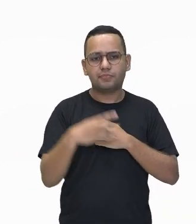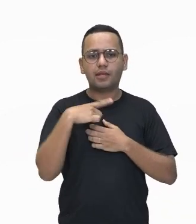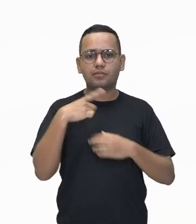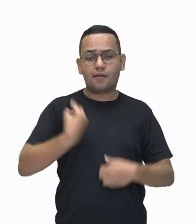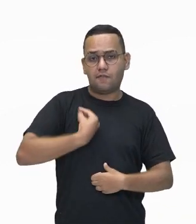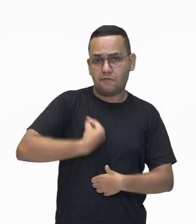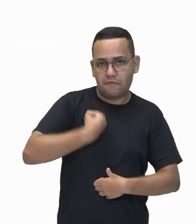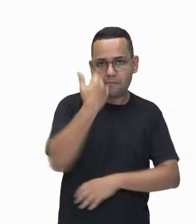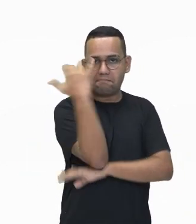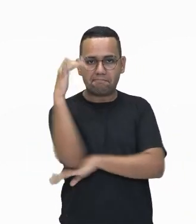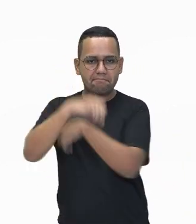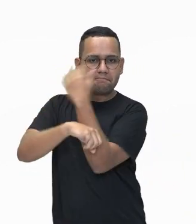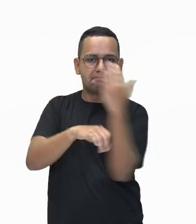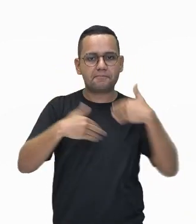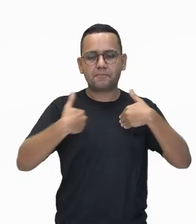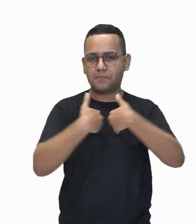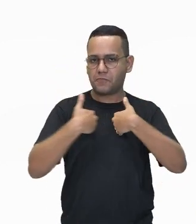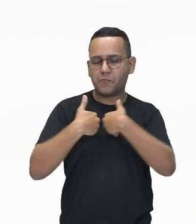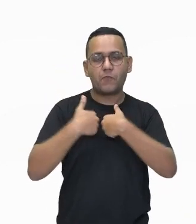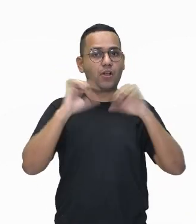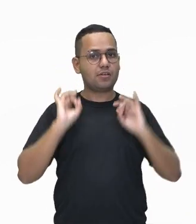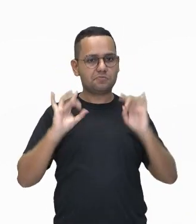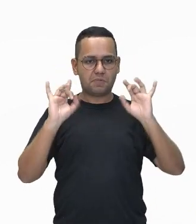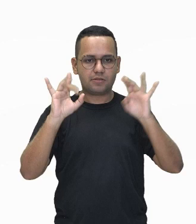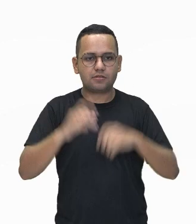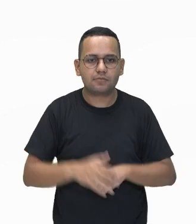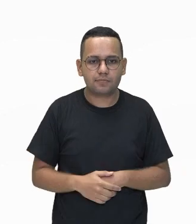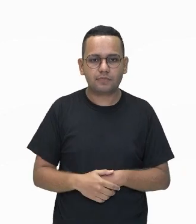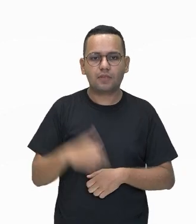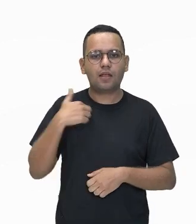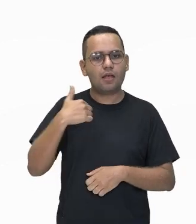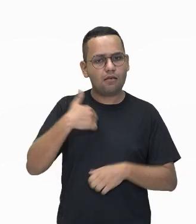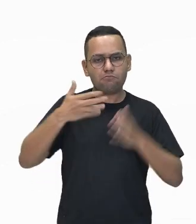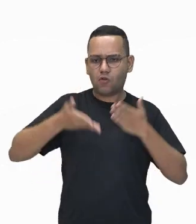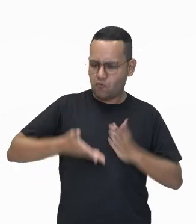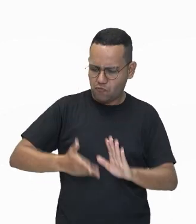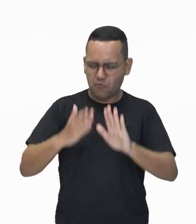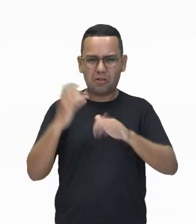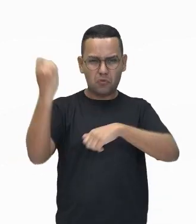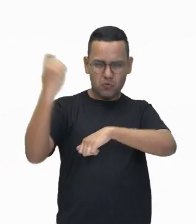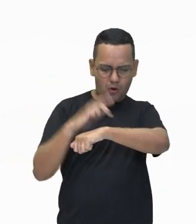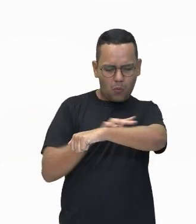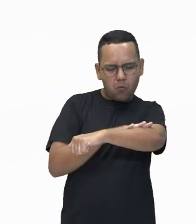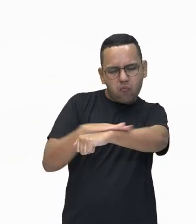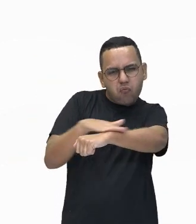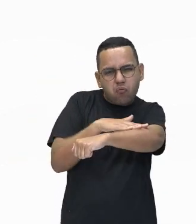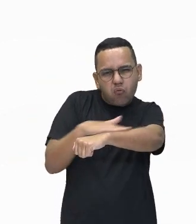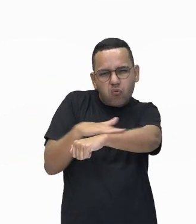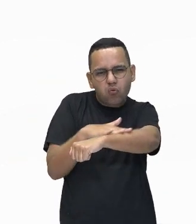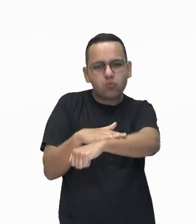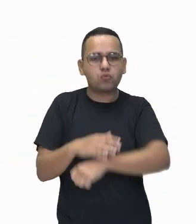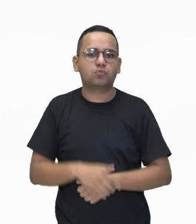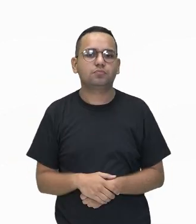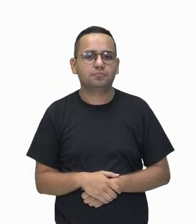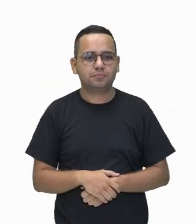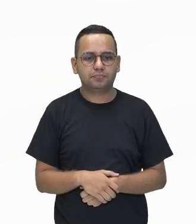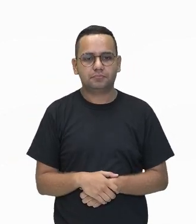meu sacramento, filho dessa terra da cor morenês, esse sol moreno